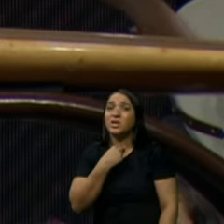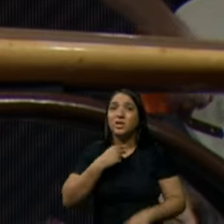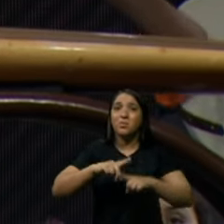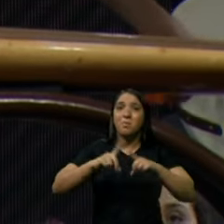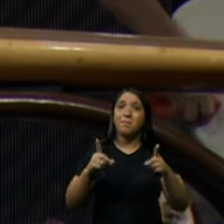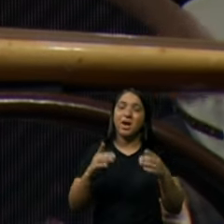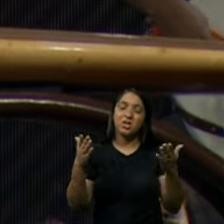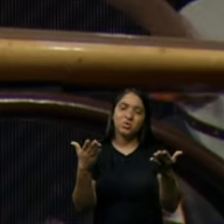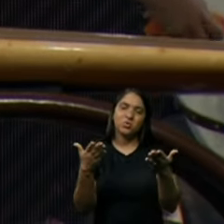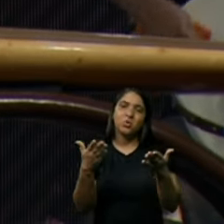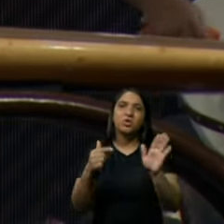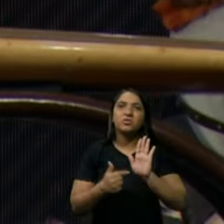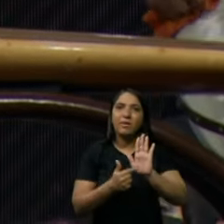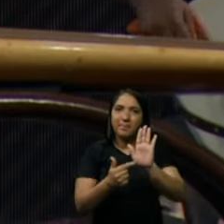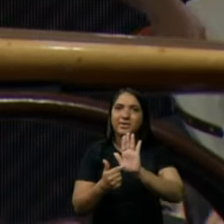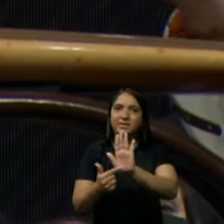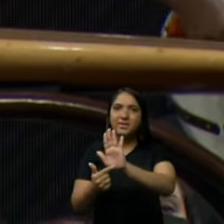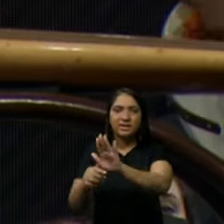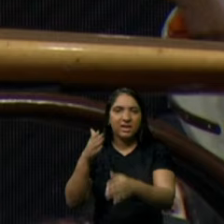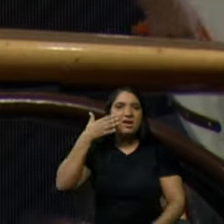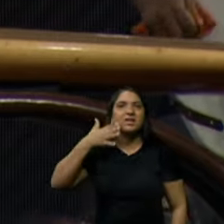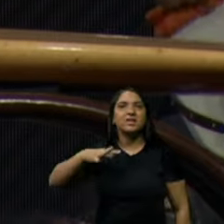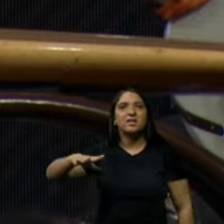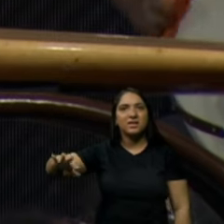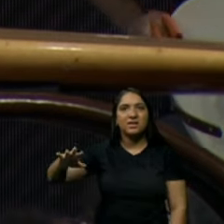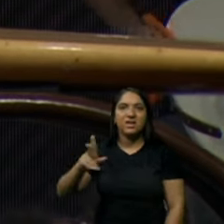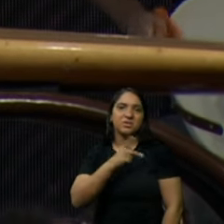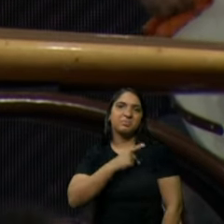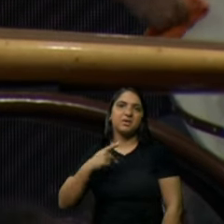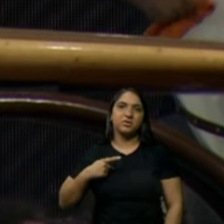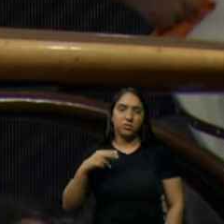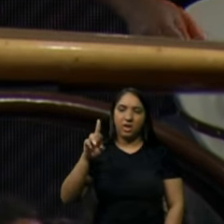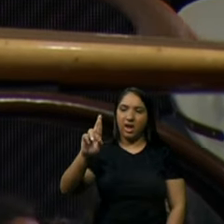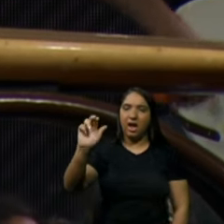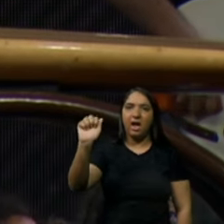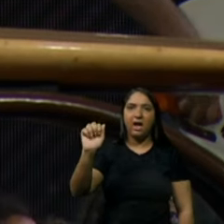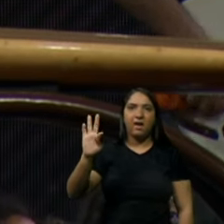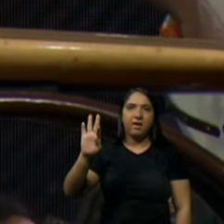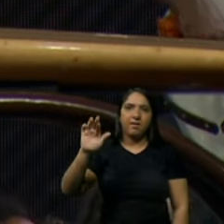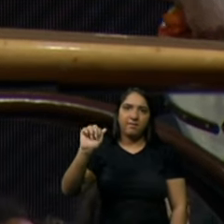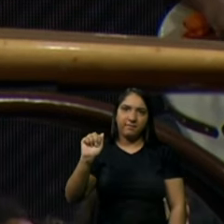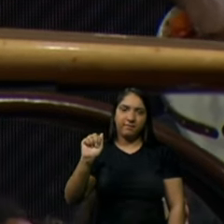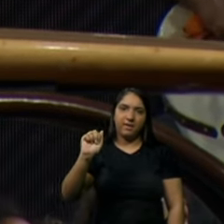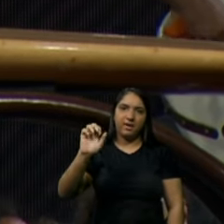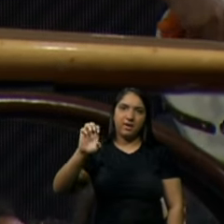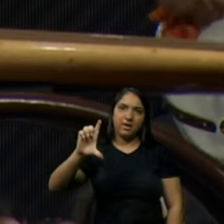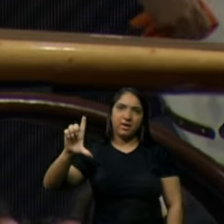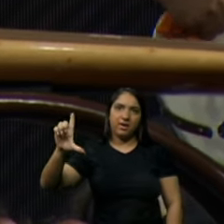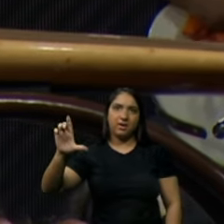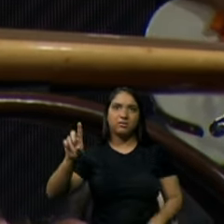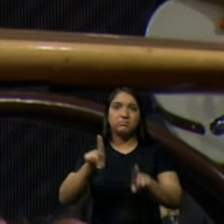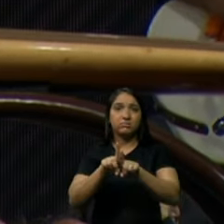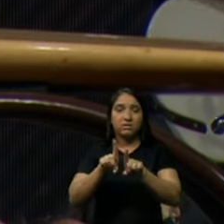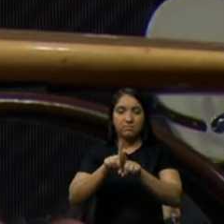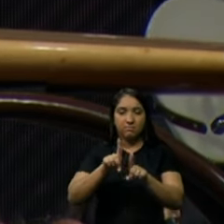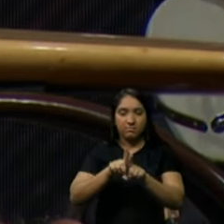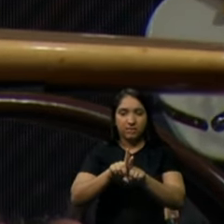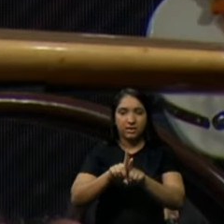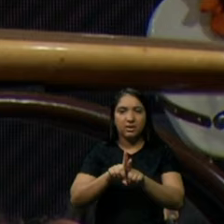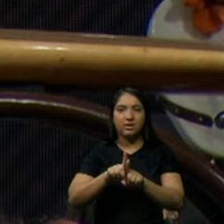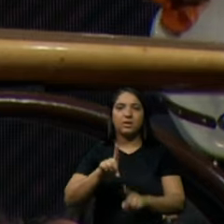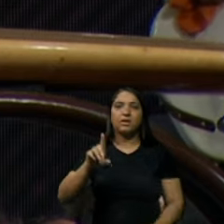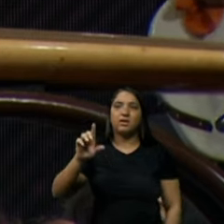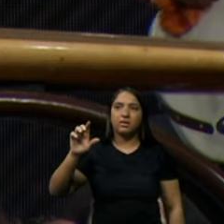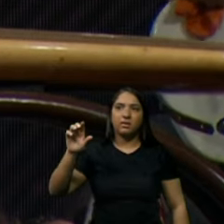pastores Então vou chamar rapidamente aqui Rafael e Karina de Boituva vou chamar aqui Gisele e